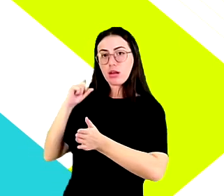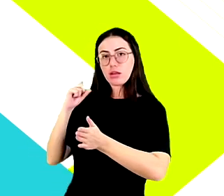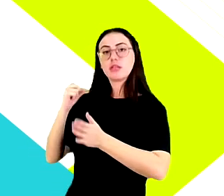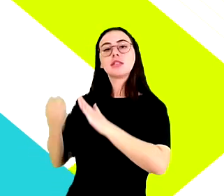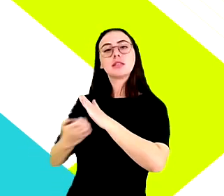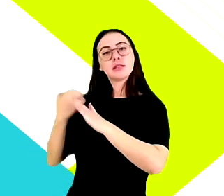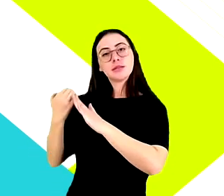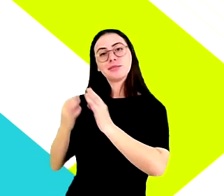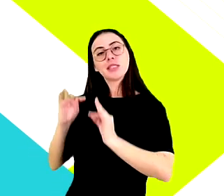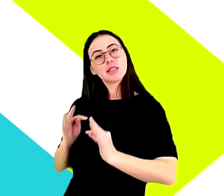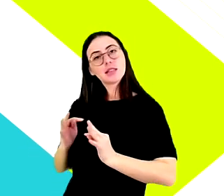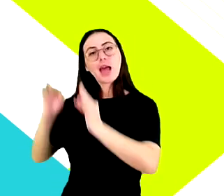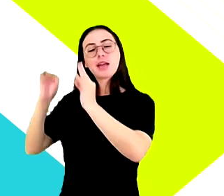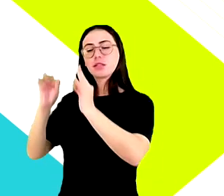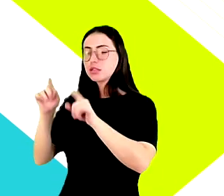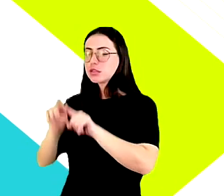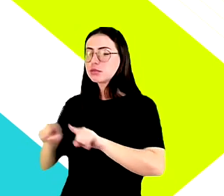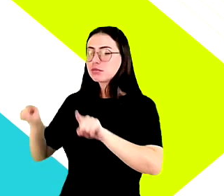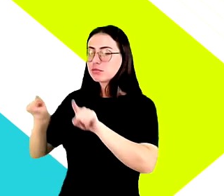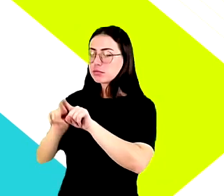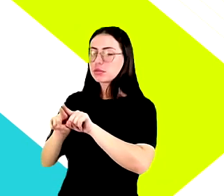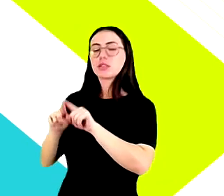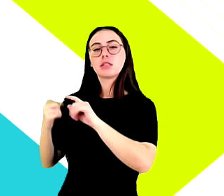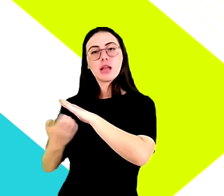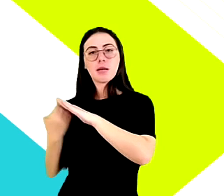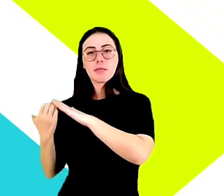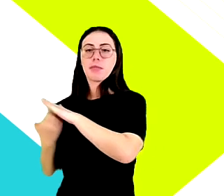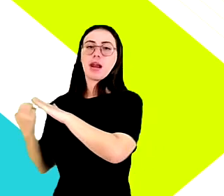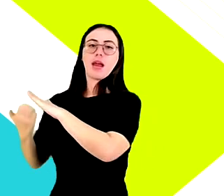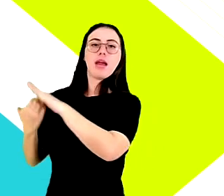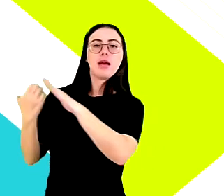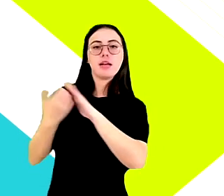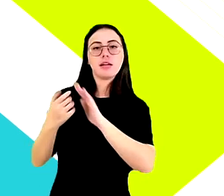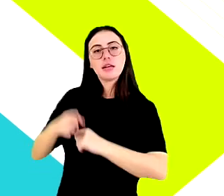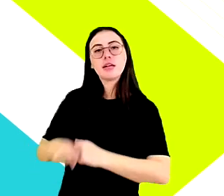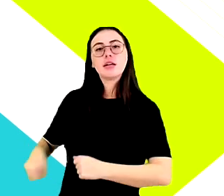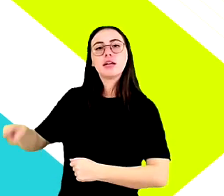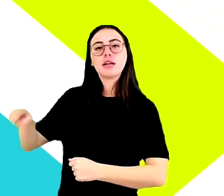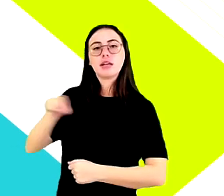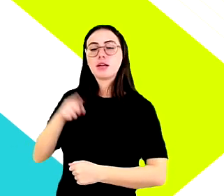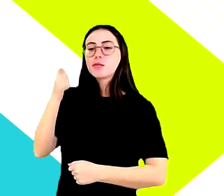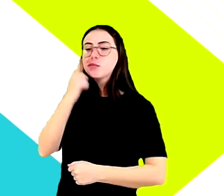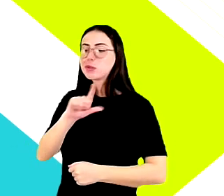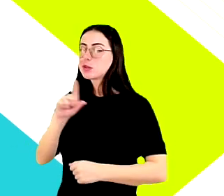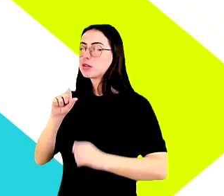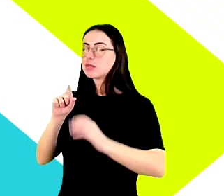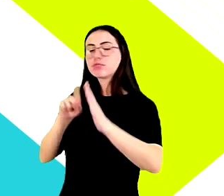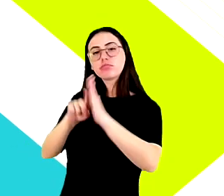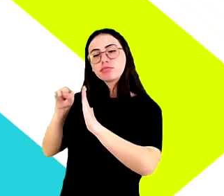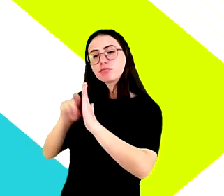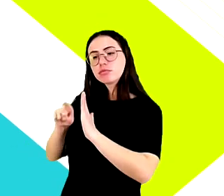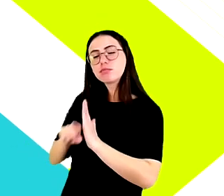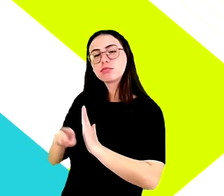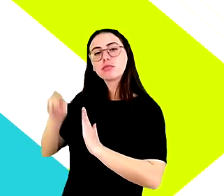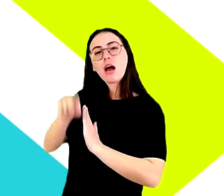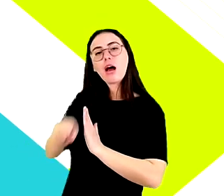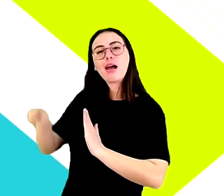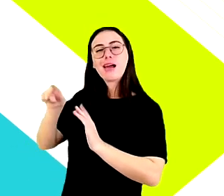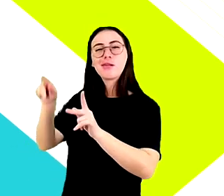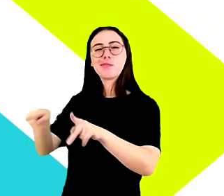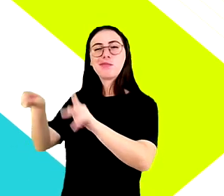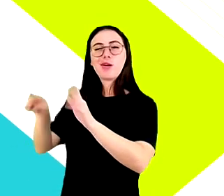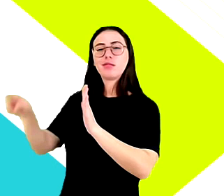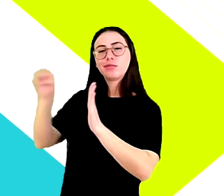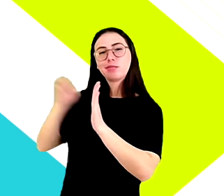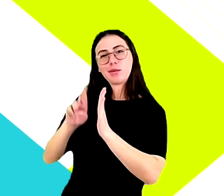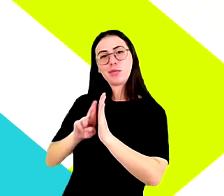com as empresas com as dores que elas tinham no momento, para fazer questionários para as pessoas responderem que problemas que elas têm, ter prontuários